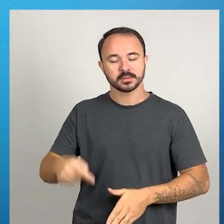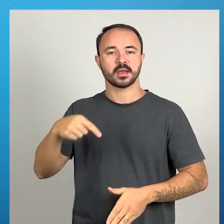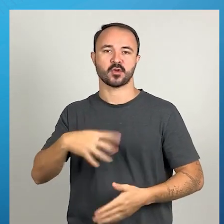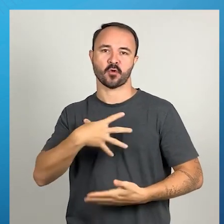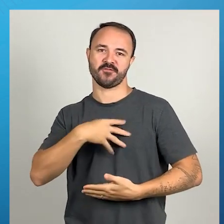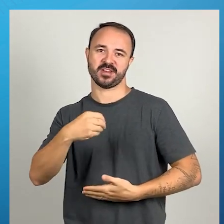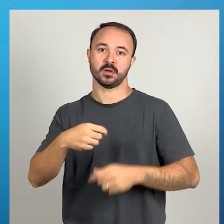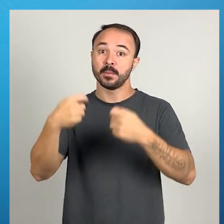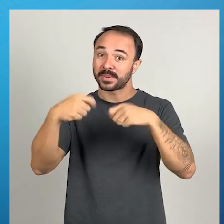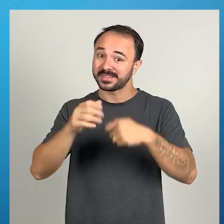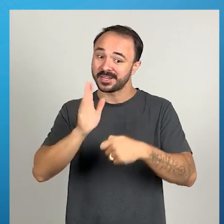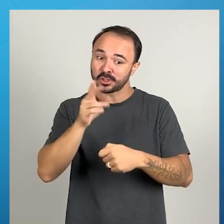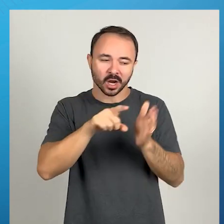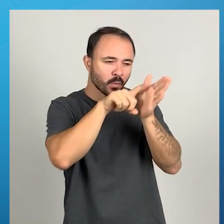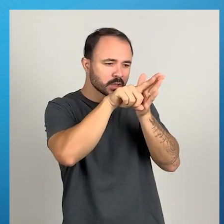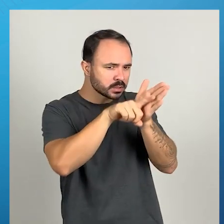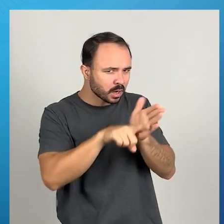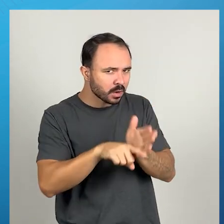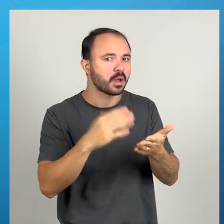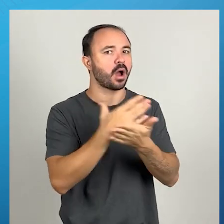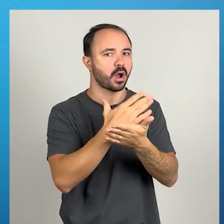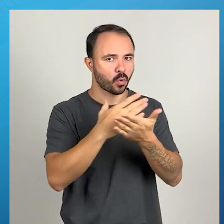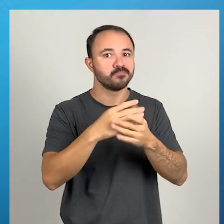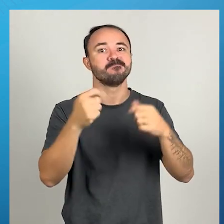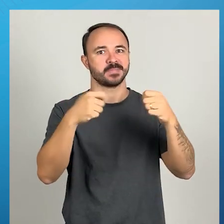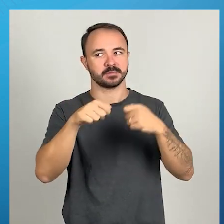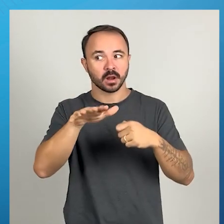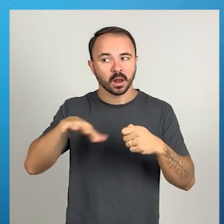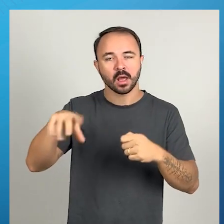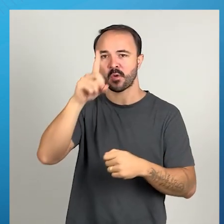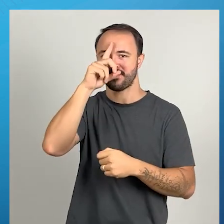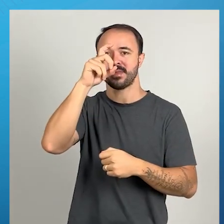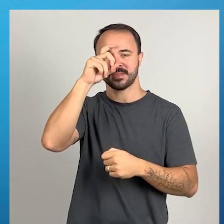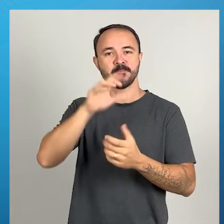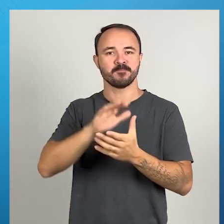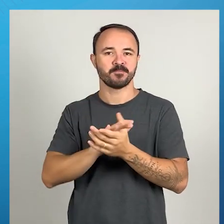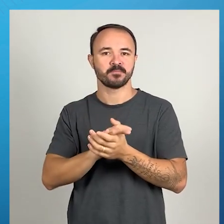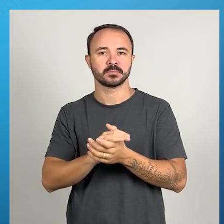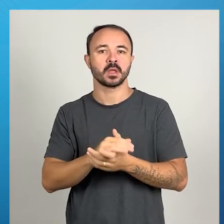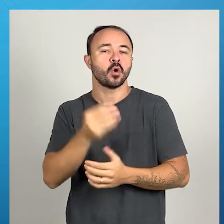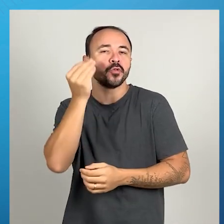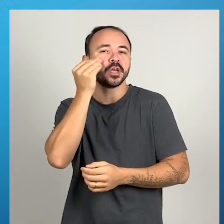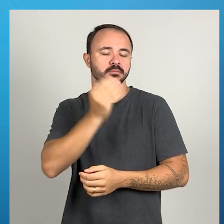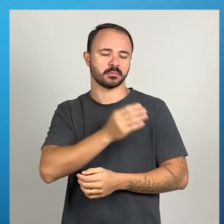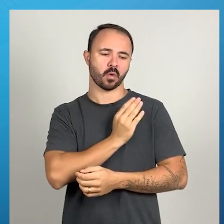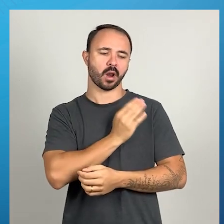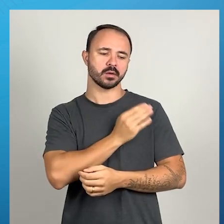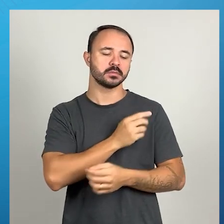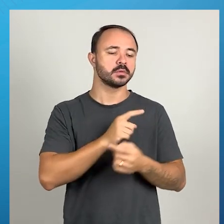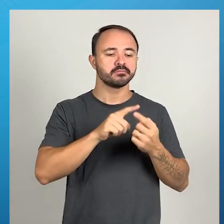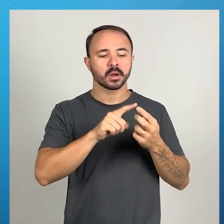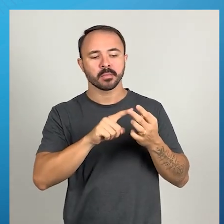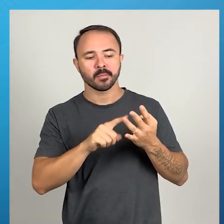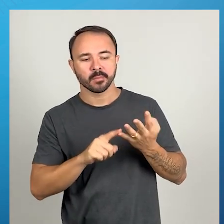precocemente. Geralmente esses exames, a maioria deles são feitos ainda na maternidade, como o teste do coraçãozinho, que analisa aí as